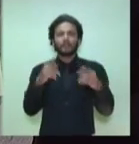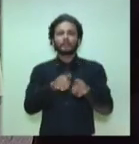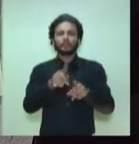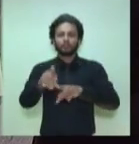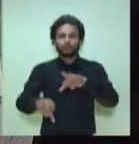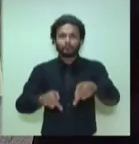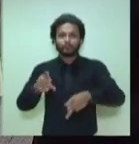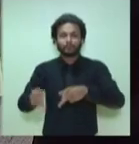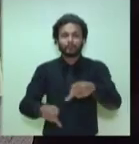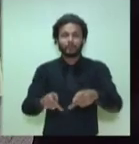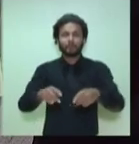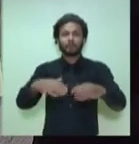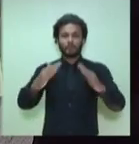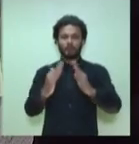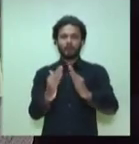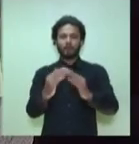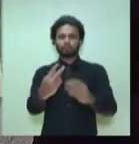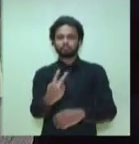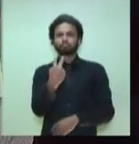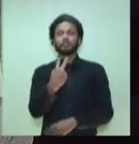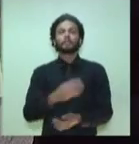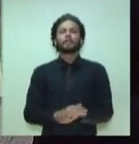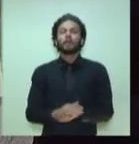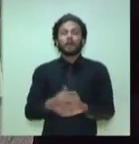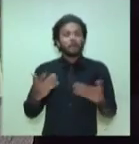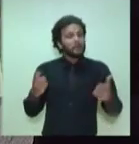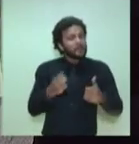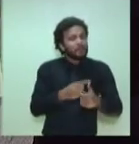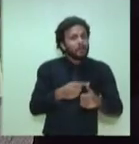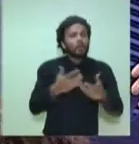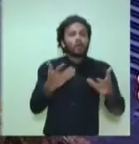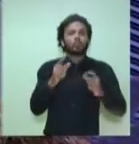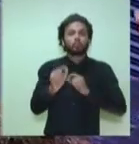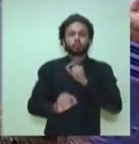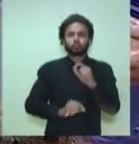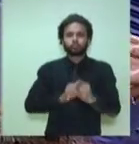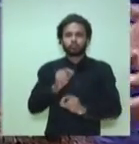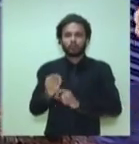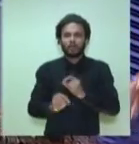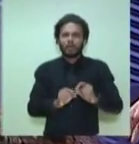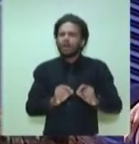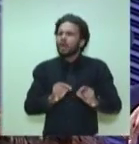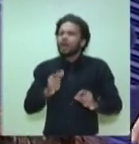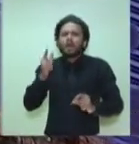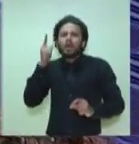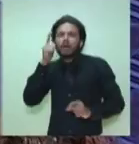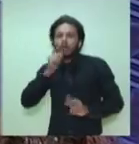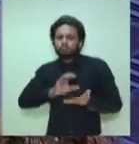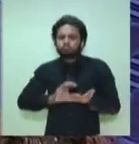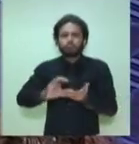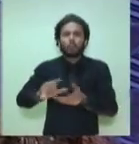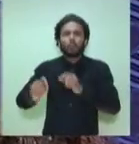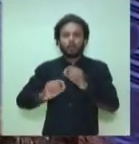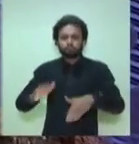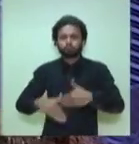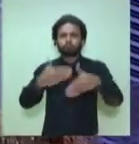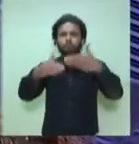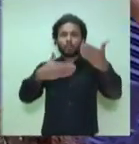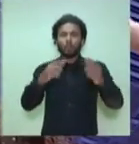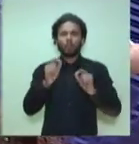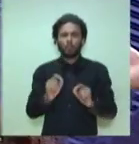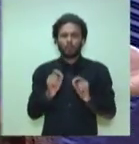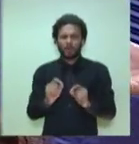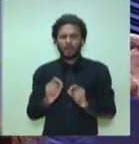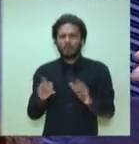população que está em casa. Eu quero primeiro colocar esse ganho da educação da cidade de Manaus na conta não